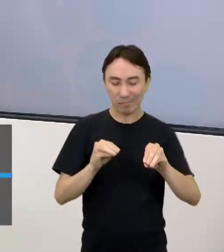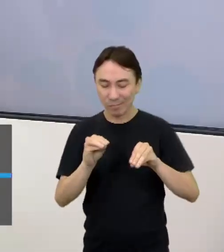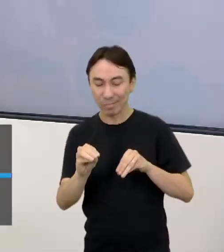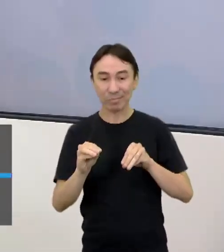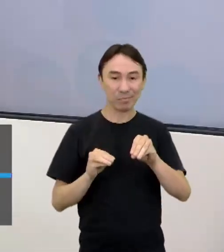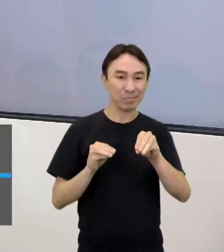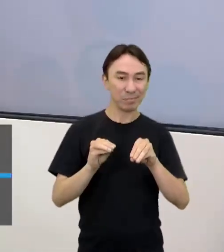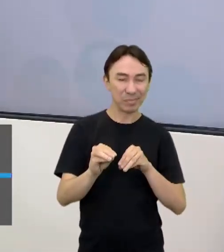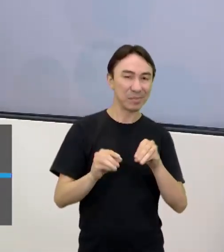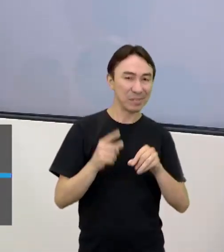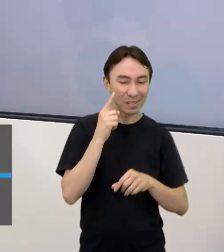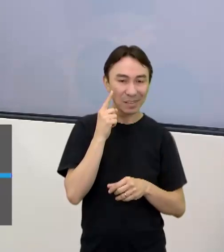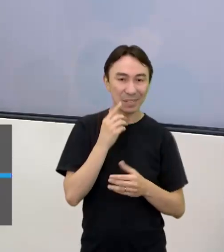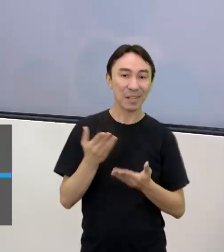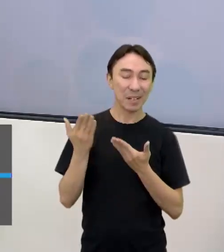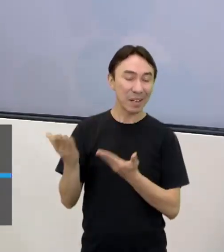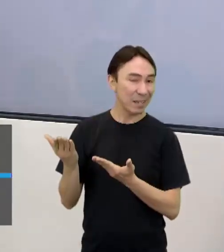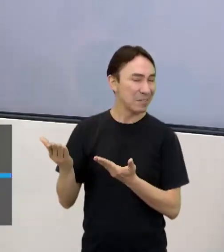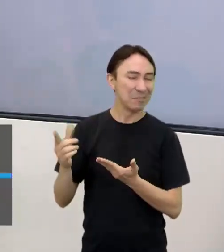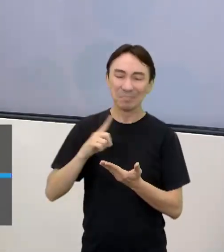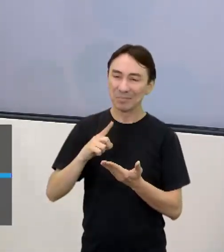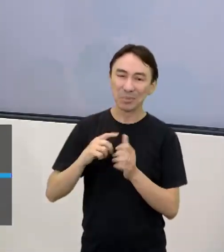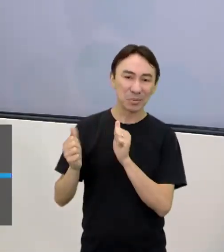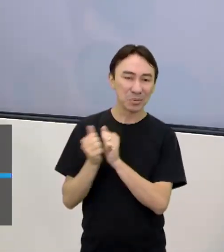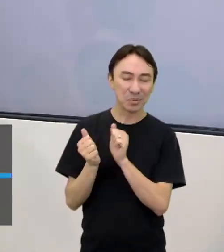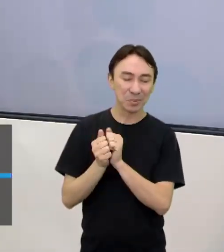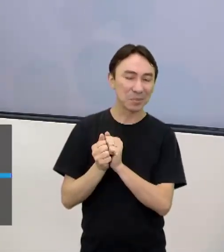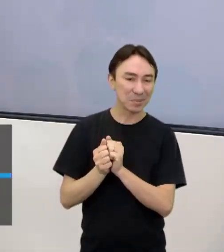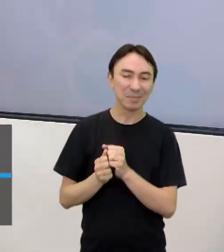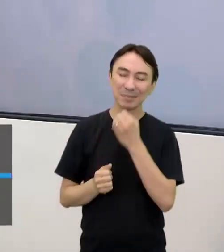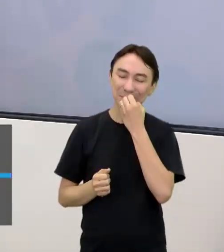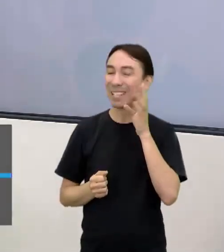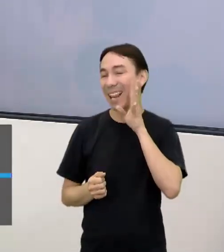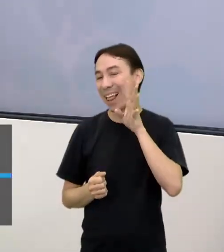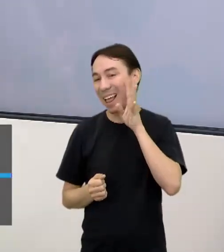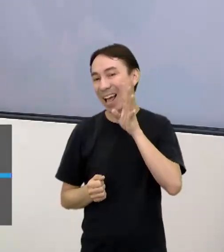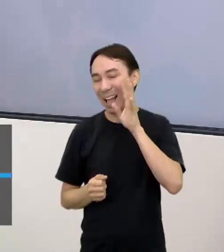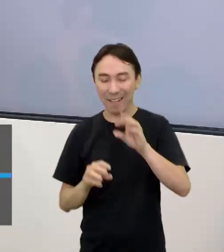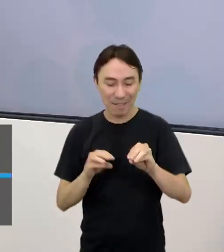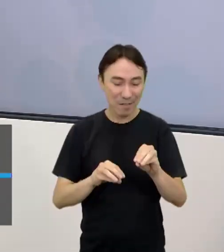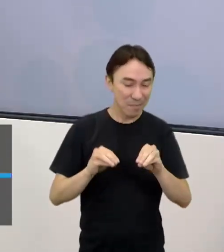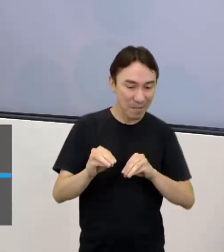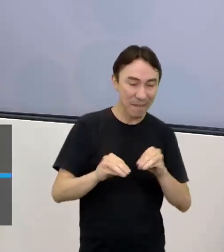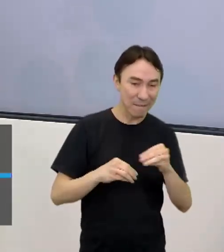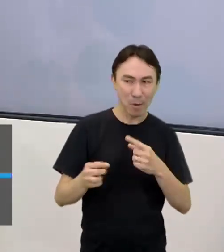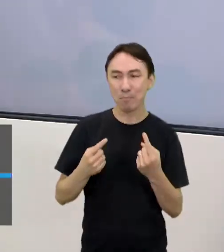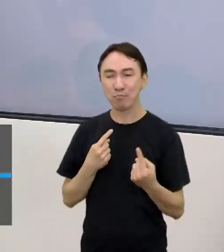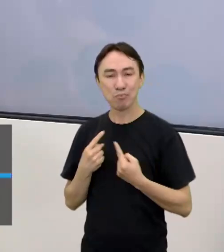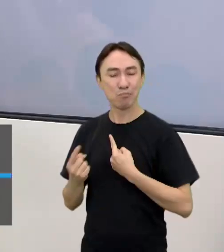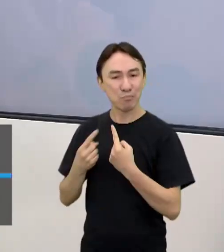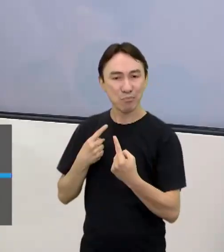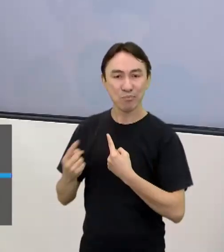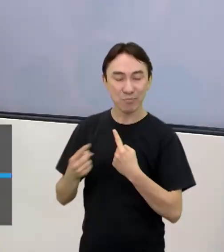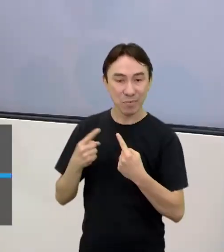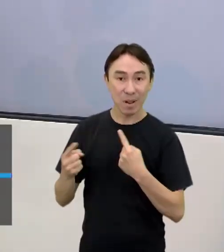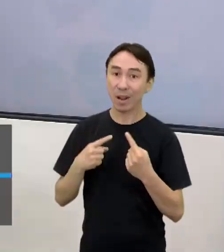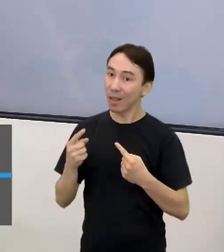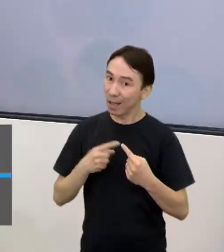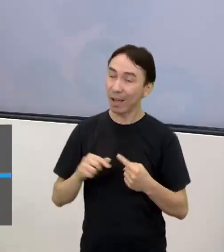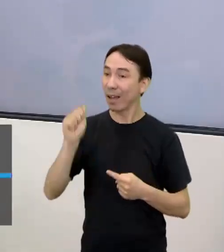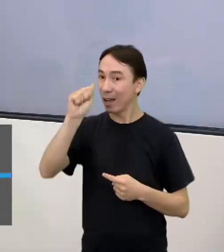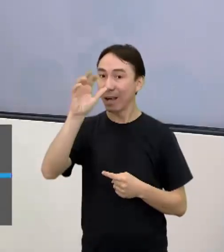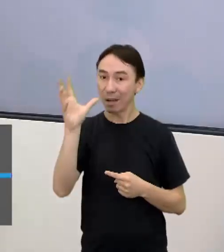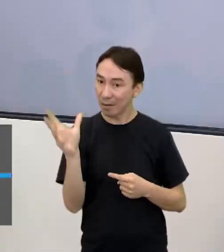o Maurício do CIEB. Perdi tudo, mas foi legal pra caramba, porque a gente trocou muitas ideias a respeito de jogos africanos.